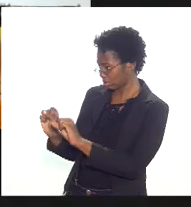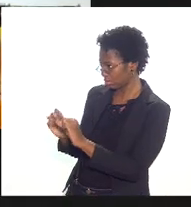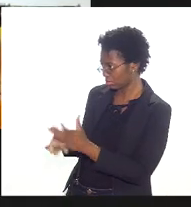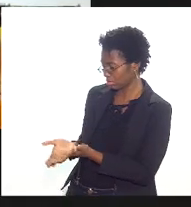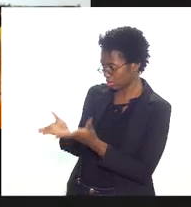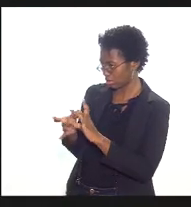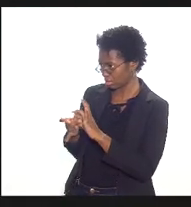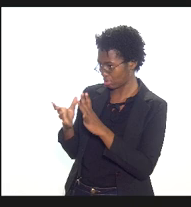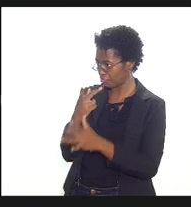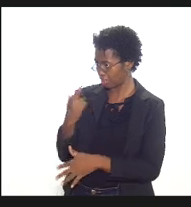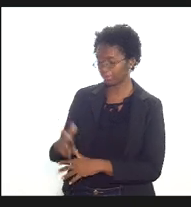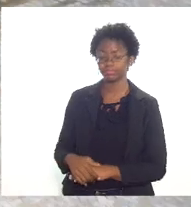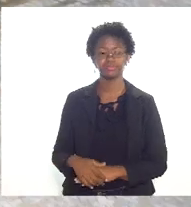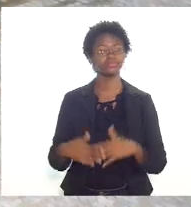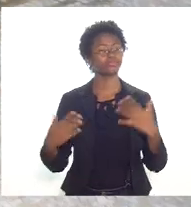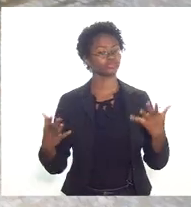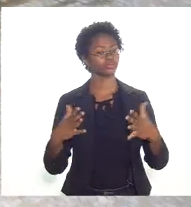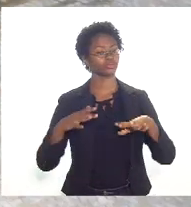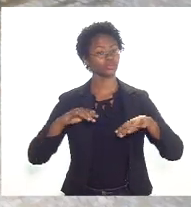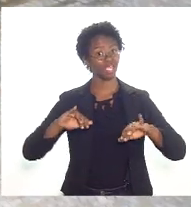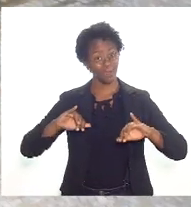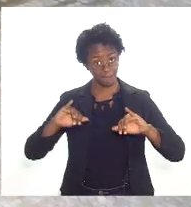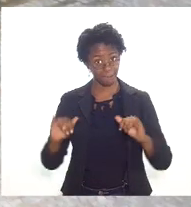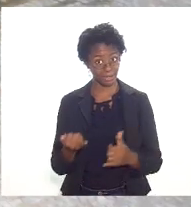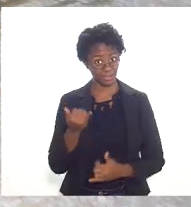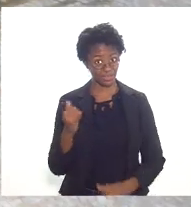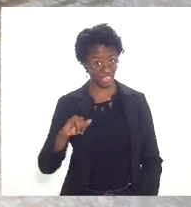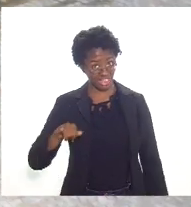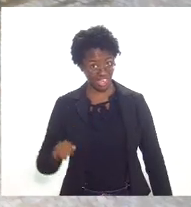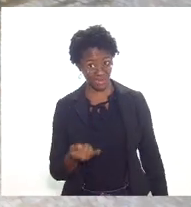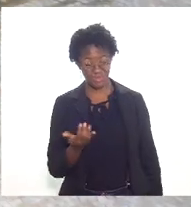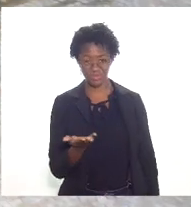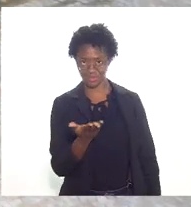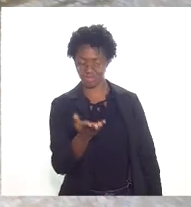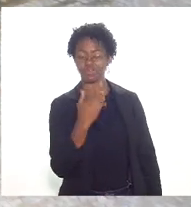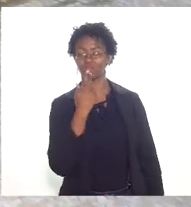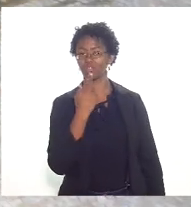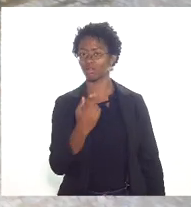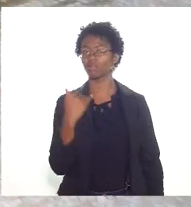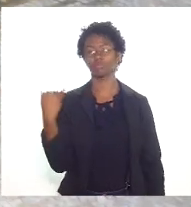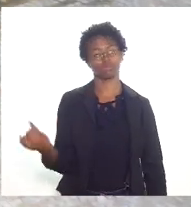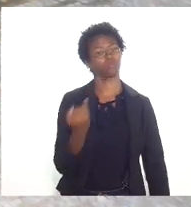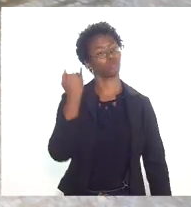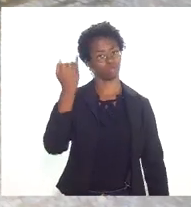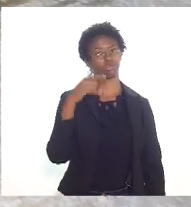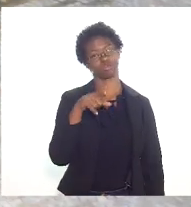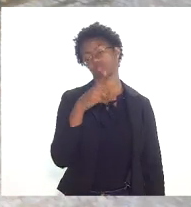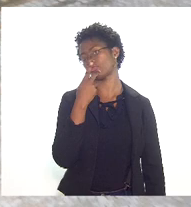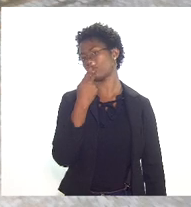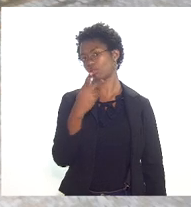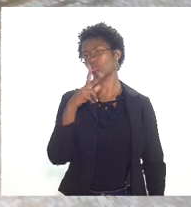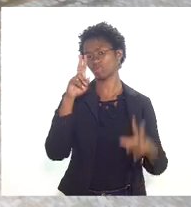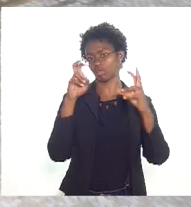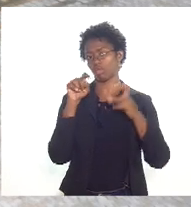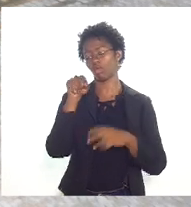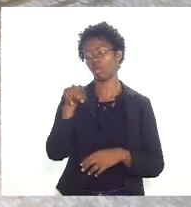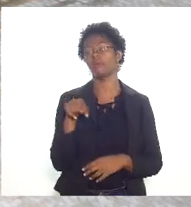aproveitando em seja e tendo como bastante relevante o que vossa excelência está falando